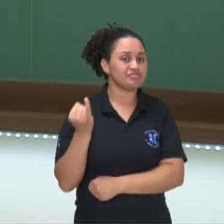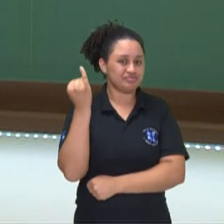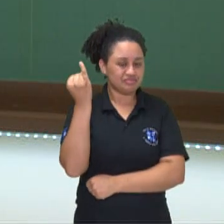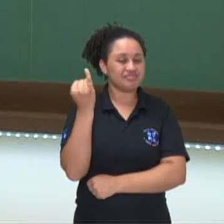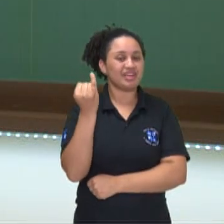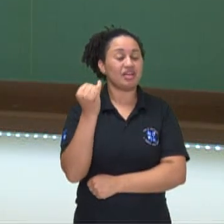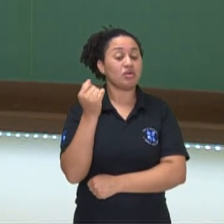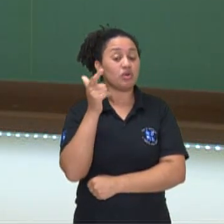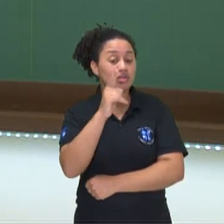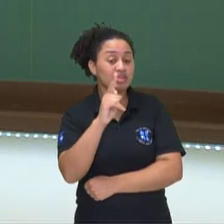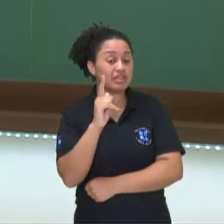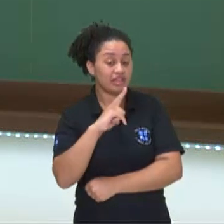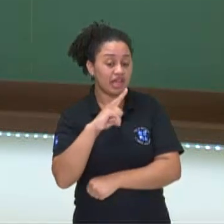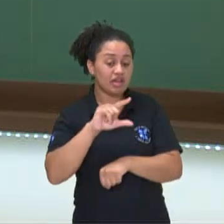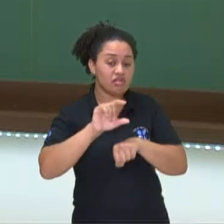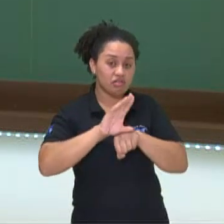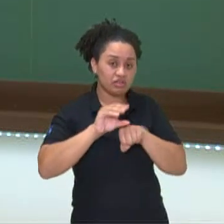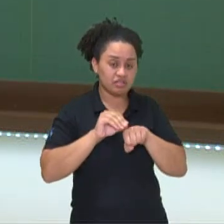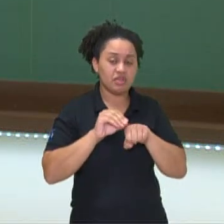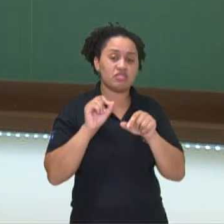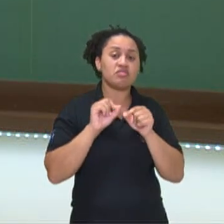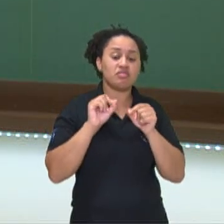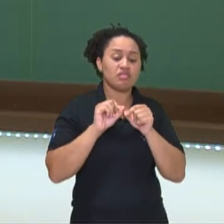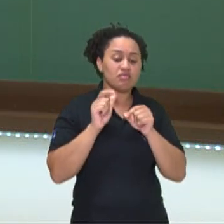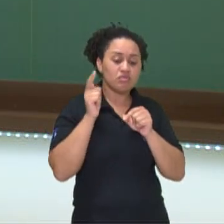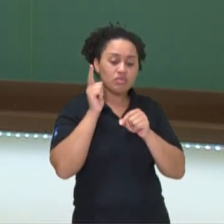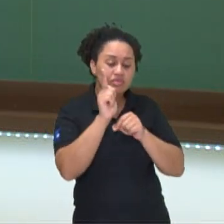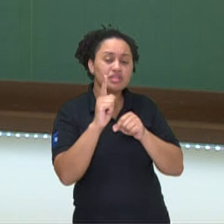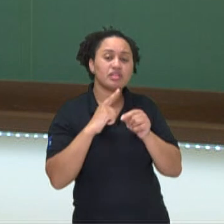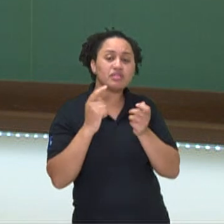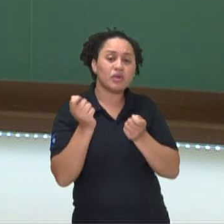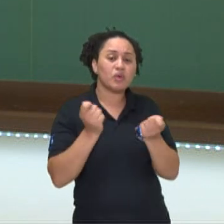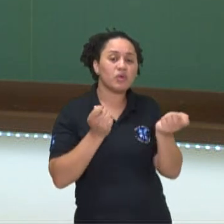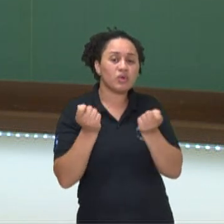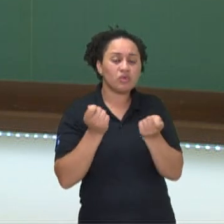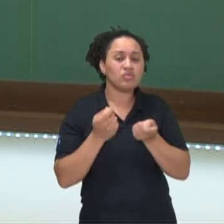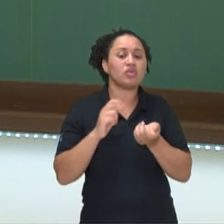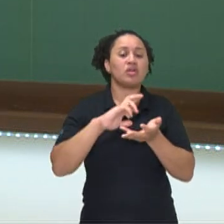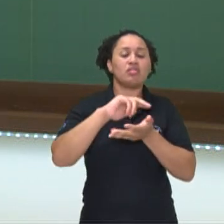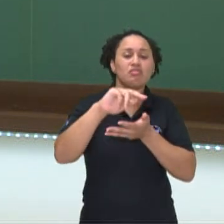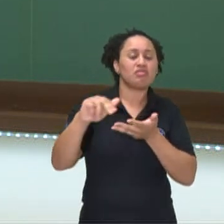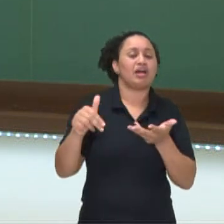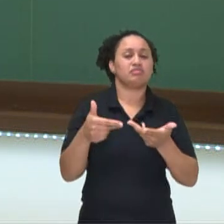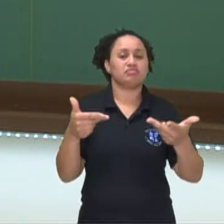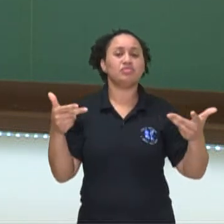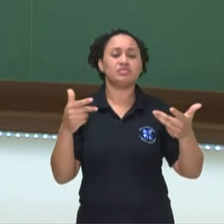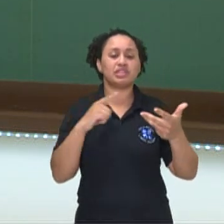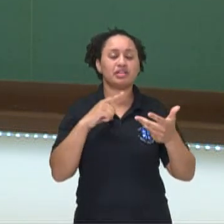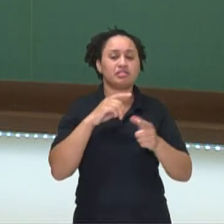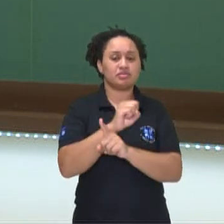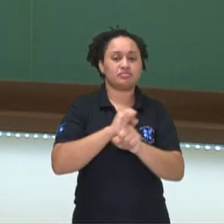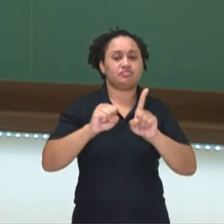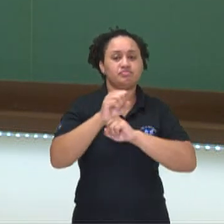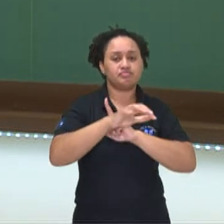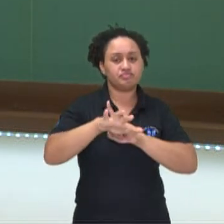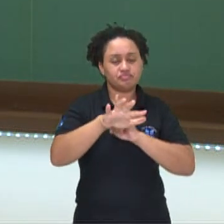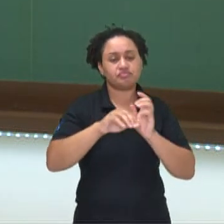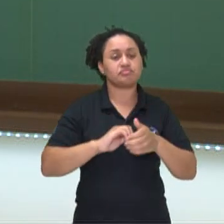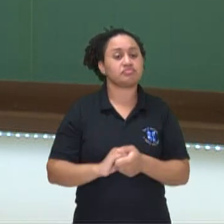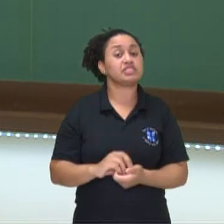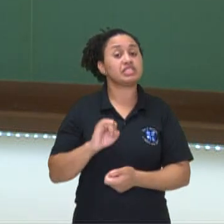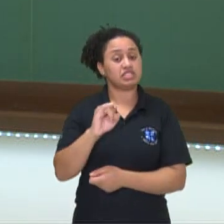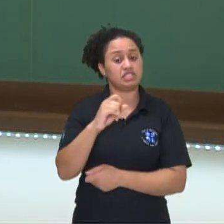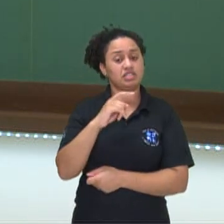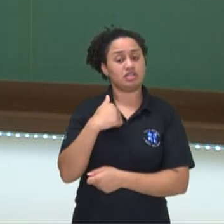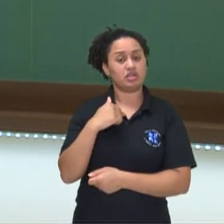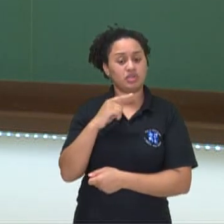o conhecimento nos possibilita o controle sobre uma série de instrumentos da nossa sociedade. Se eu tenho